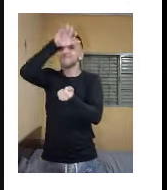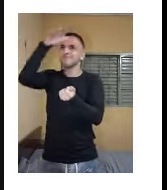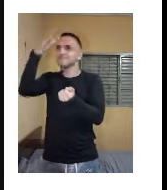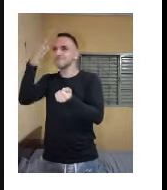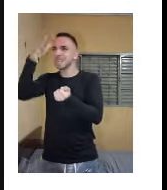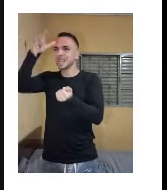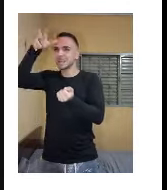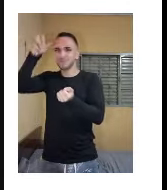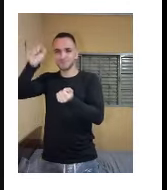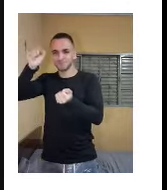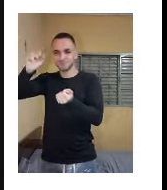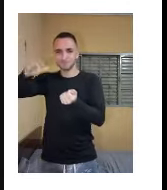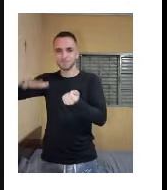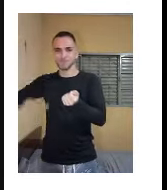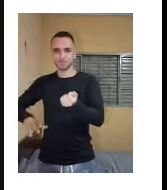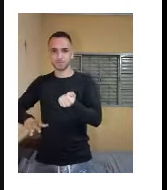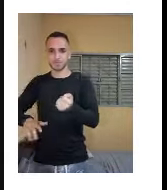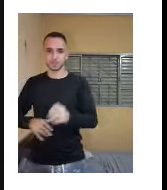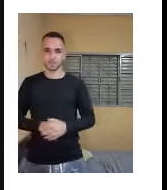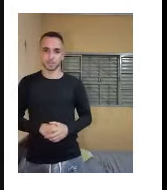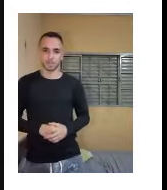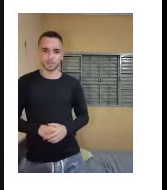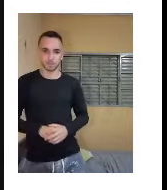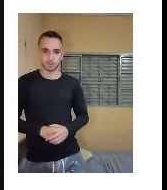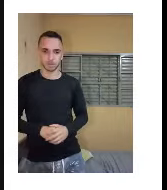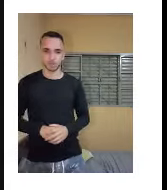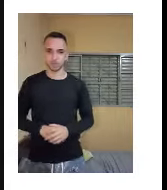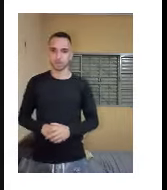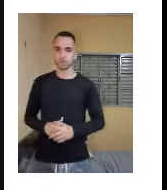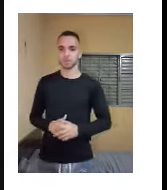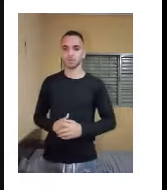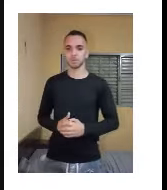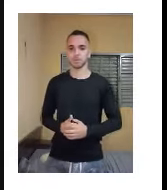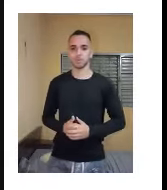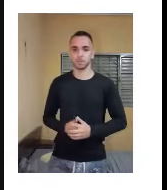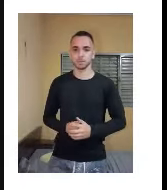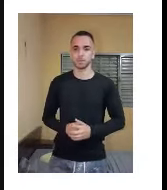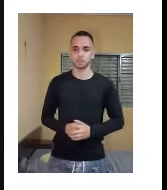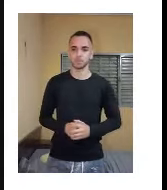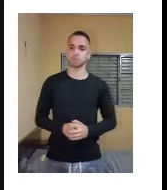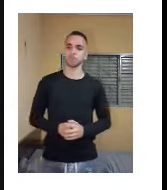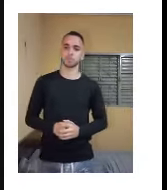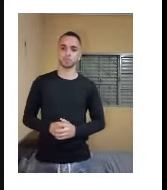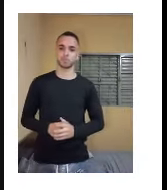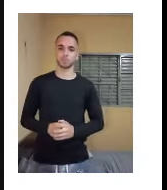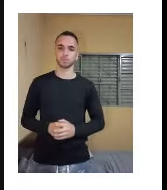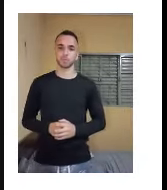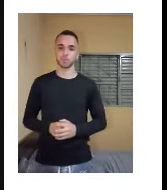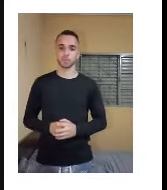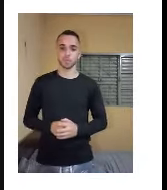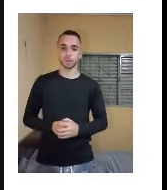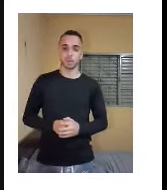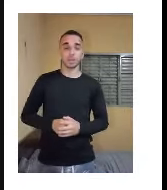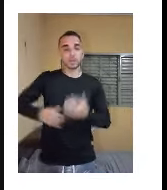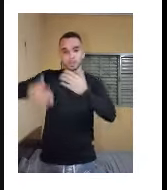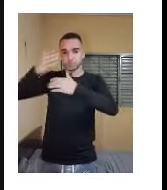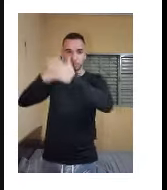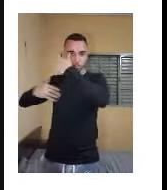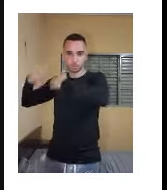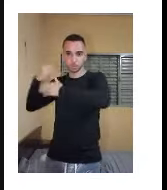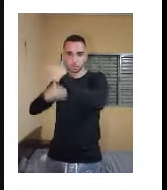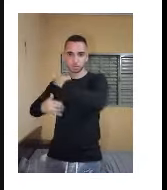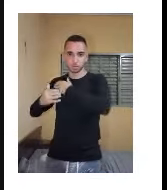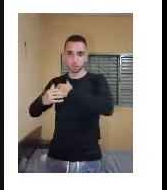e evidente, né, que a partir de meados da década de 50, há uma intensificação